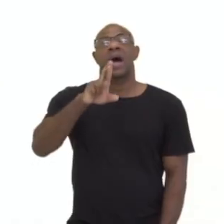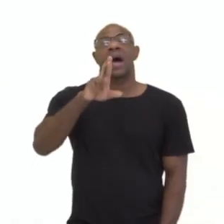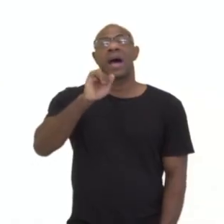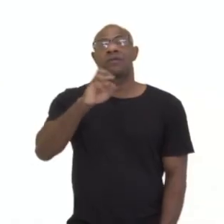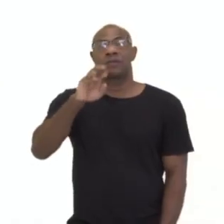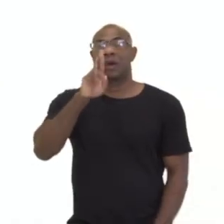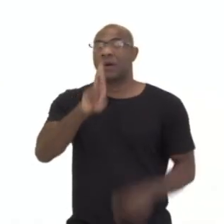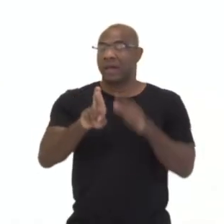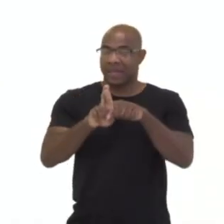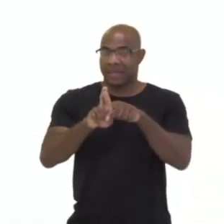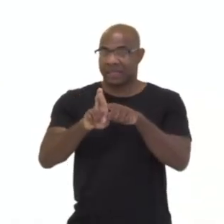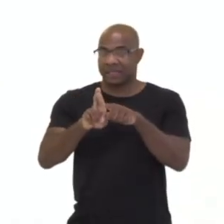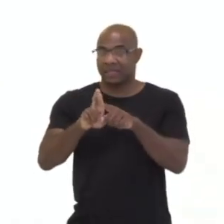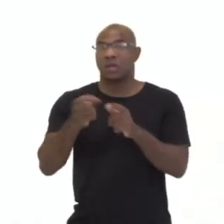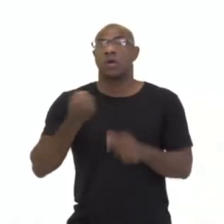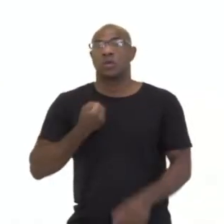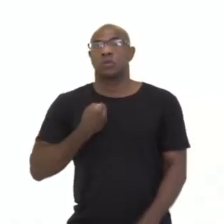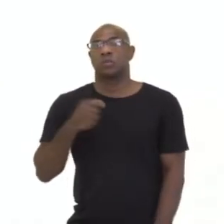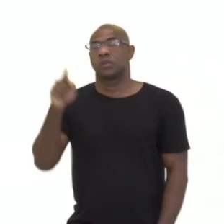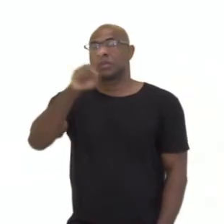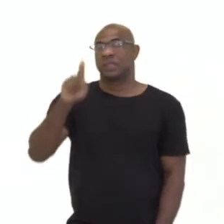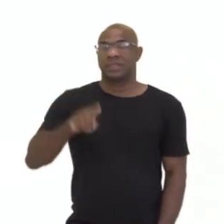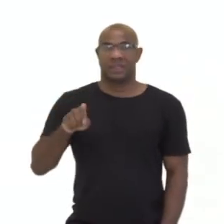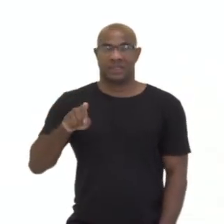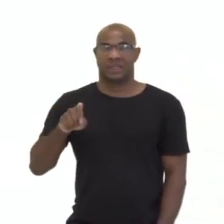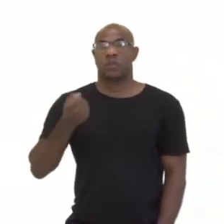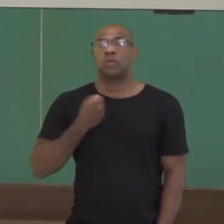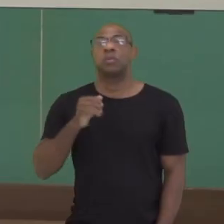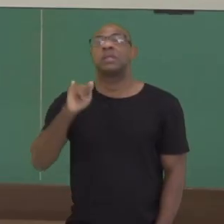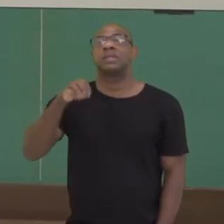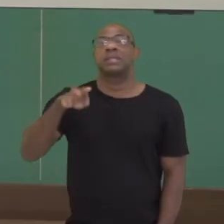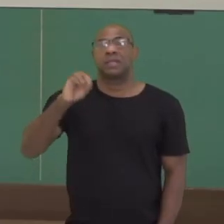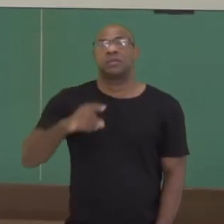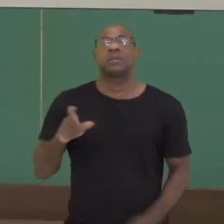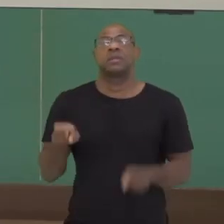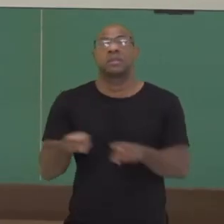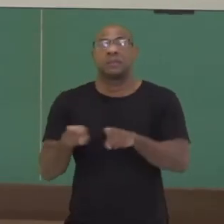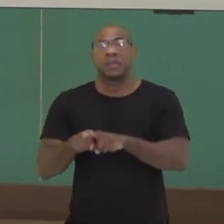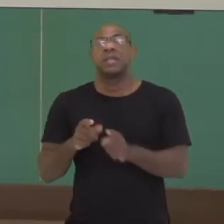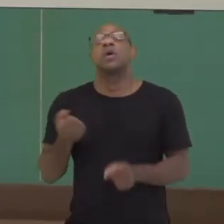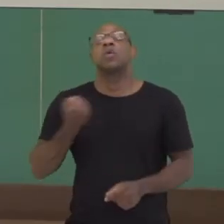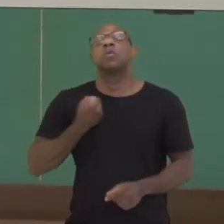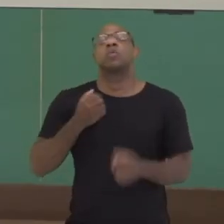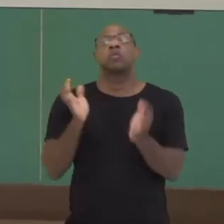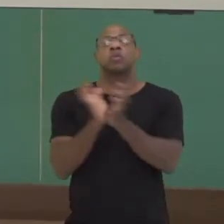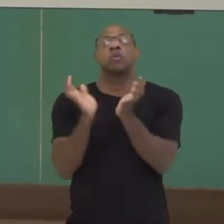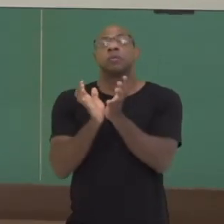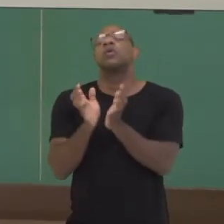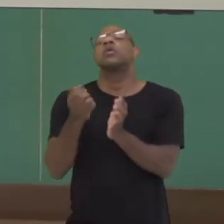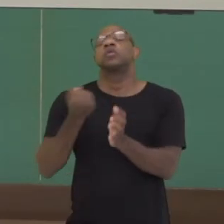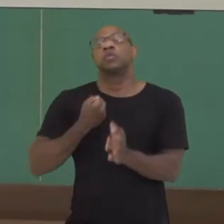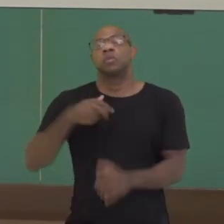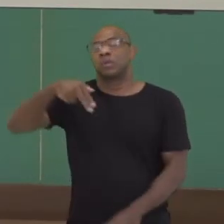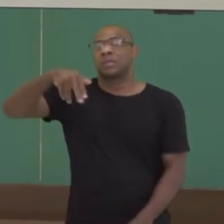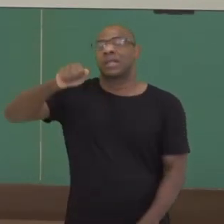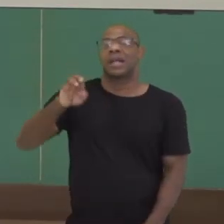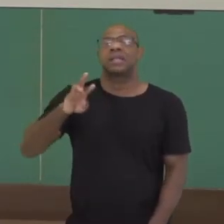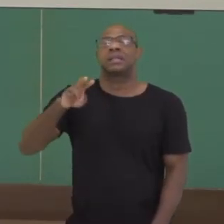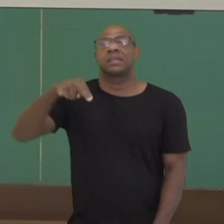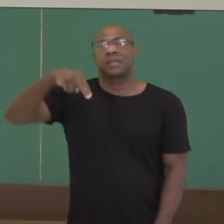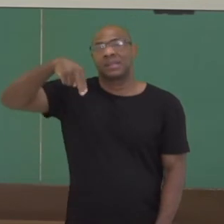o Z, conjunto dos números inteiros e N, conjunto dos números naturais, ok? Então vejam